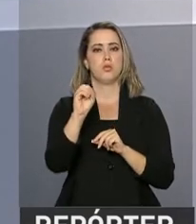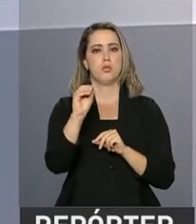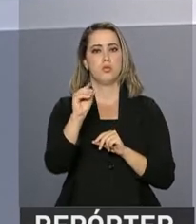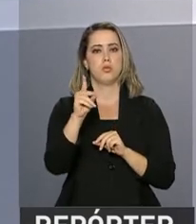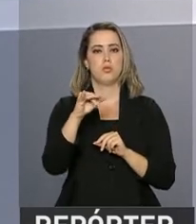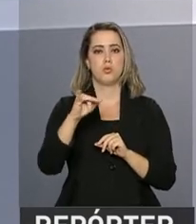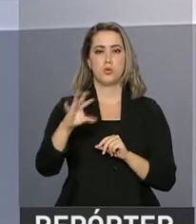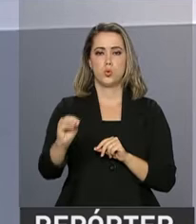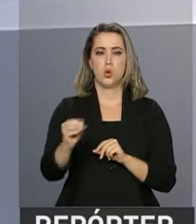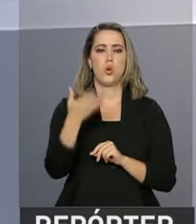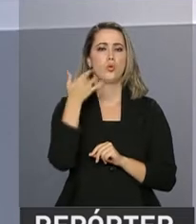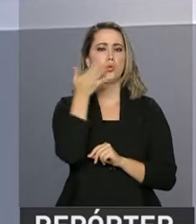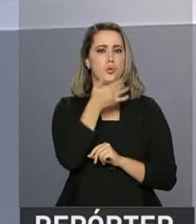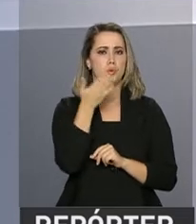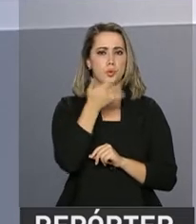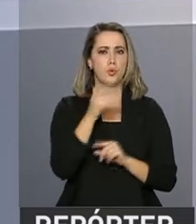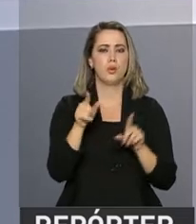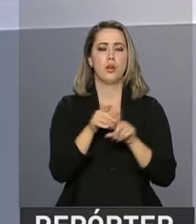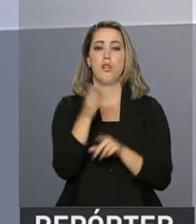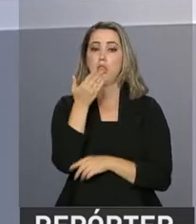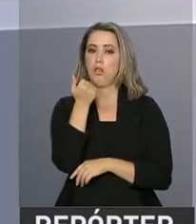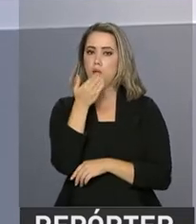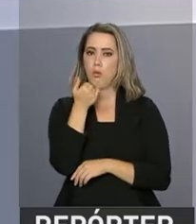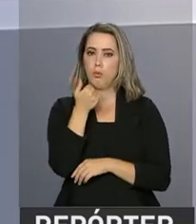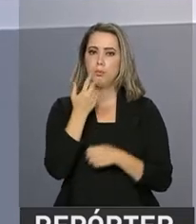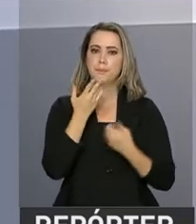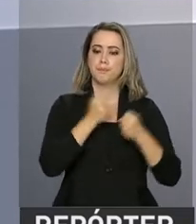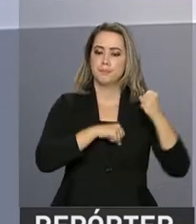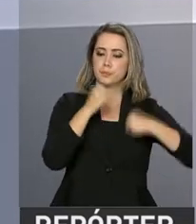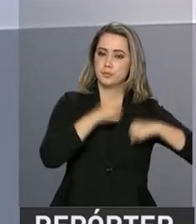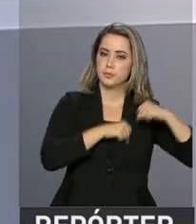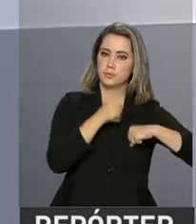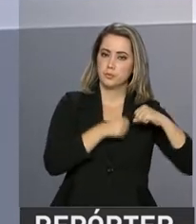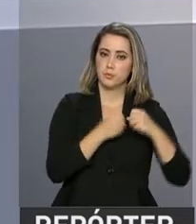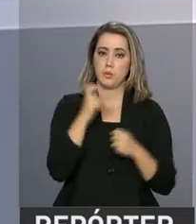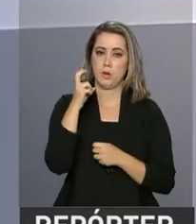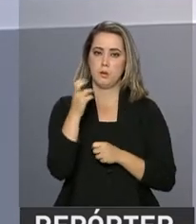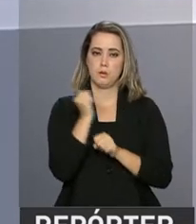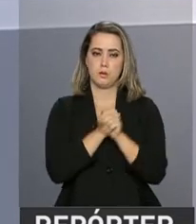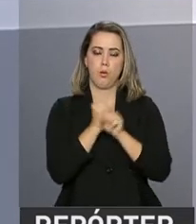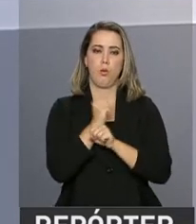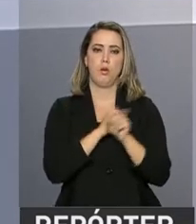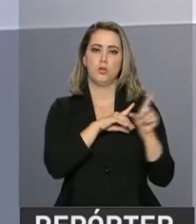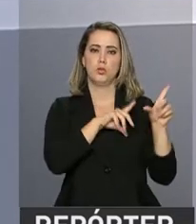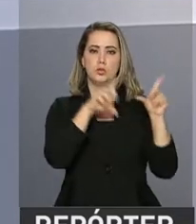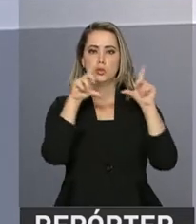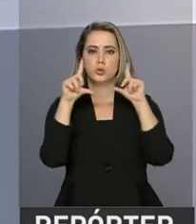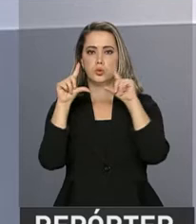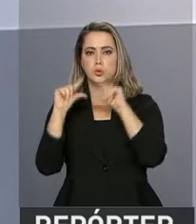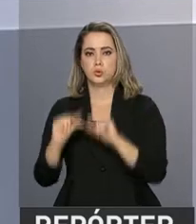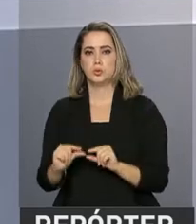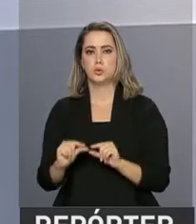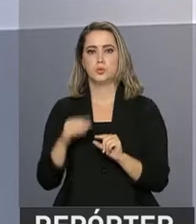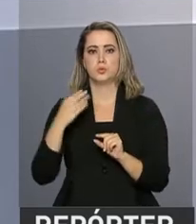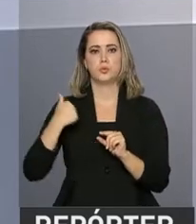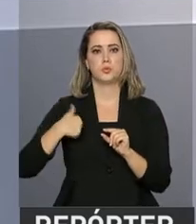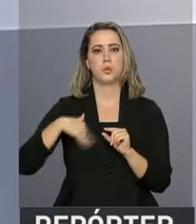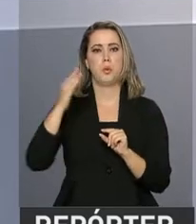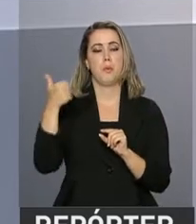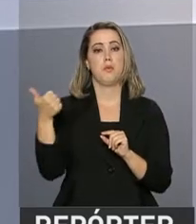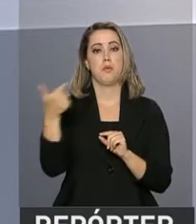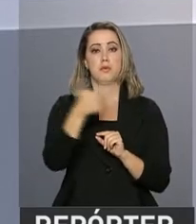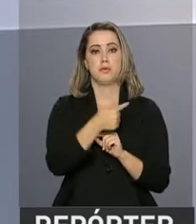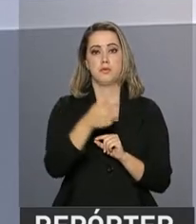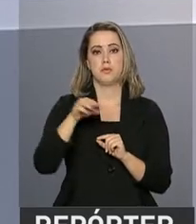como açúcar na comida processada em cinco anos a admissão de sódio pela indústria de alimentos brasileira